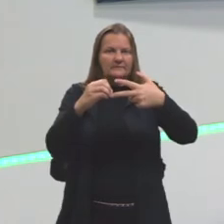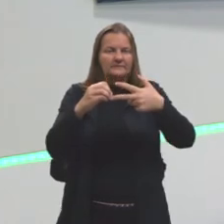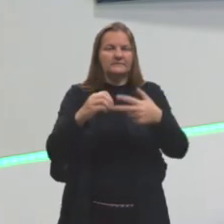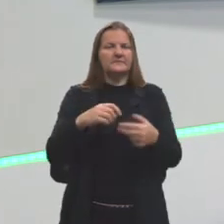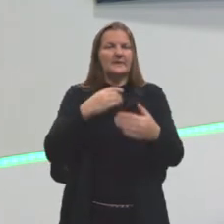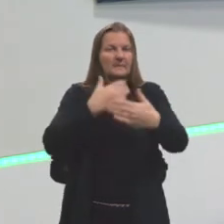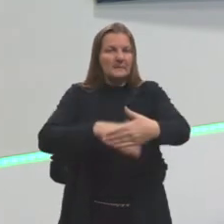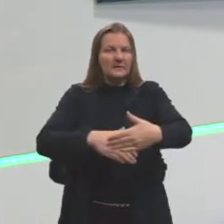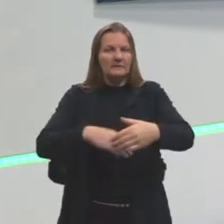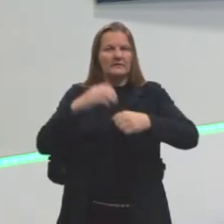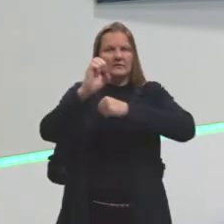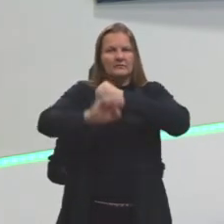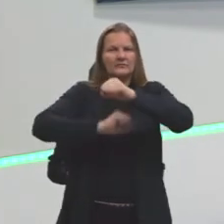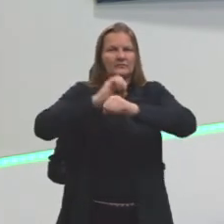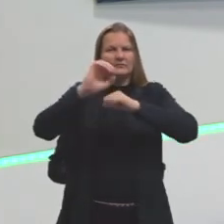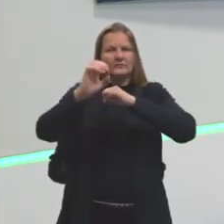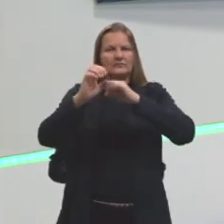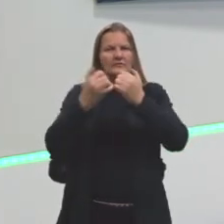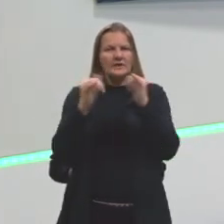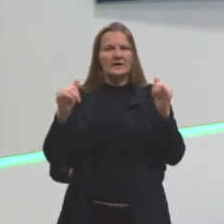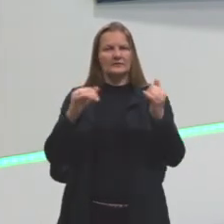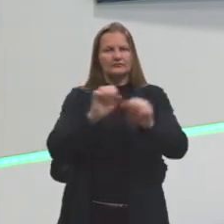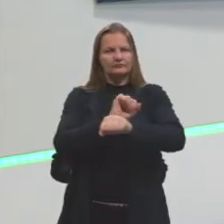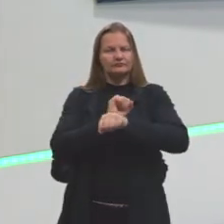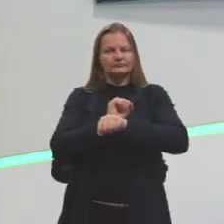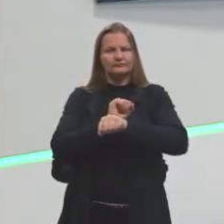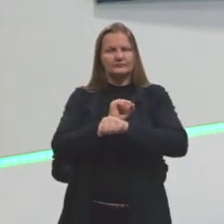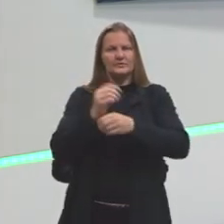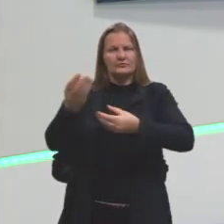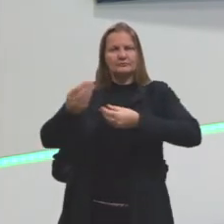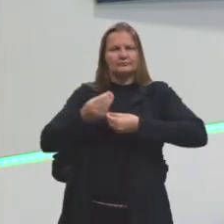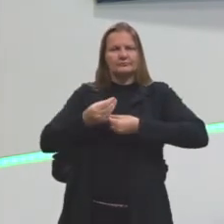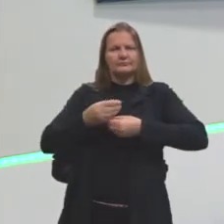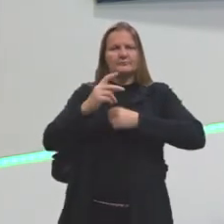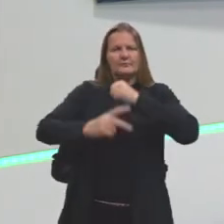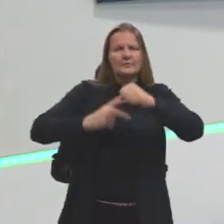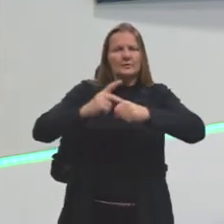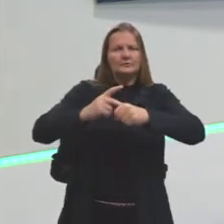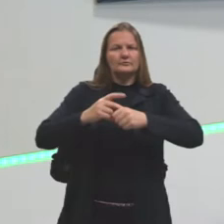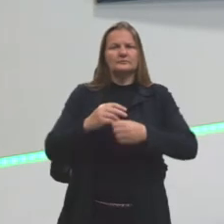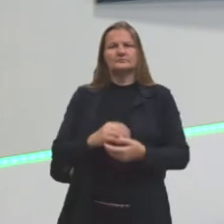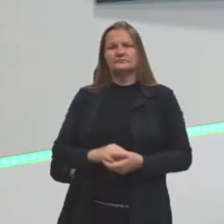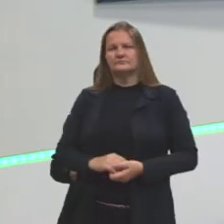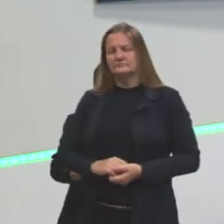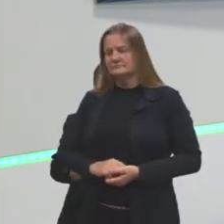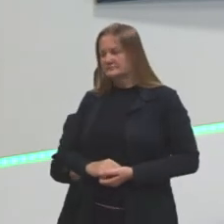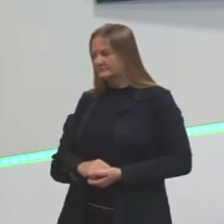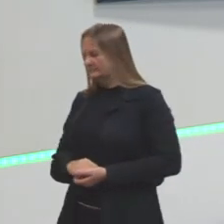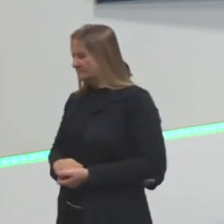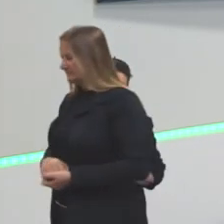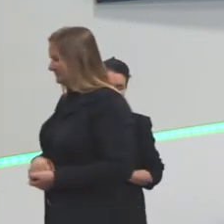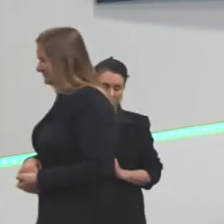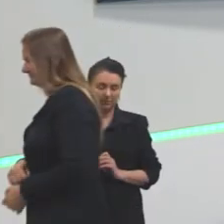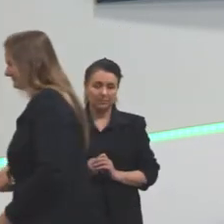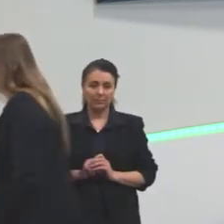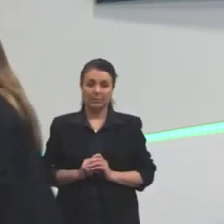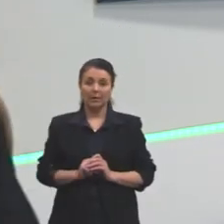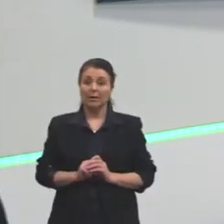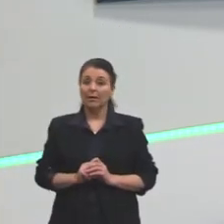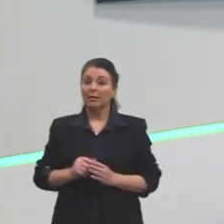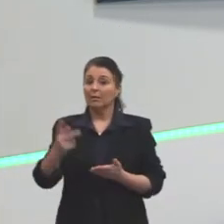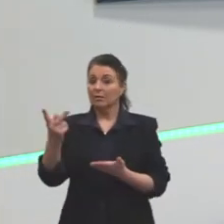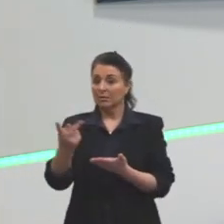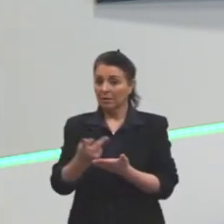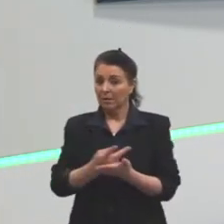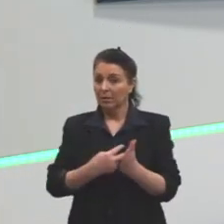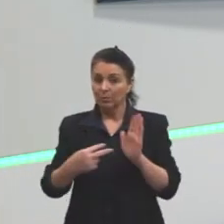Claro eletrostática dizendo que um corpo ganhou prótons ou perdeu prótons isso tá completamente errado tá